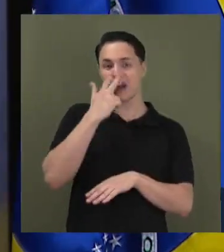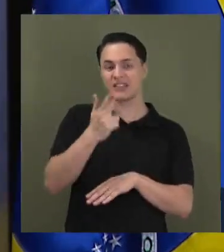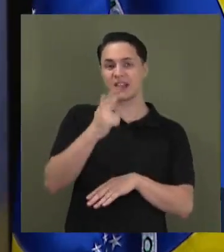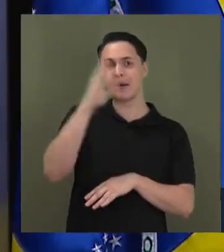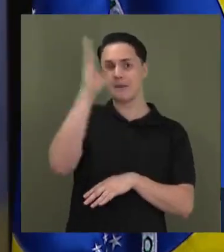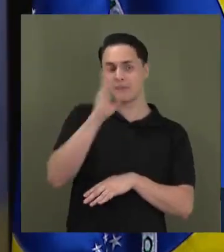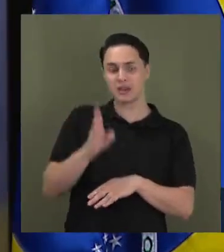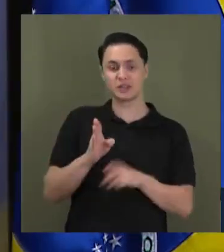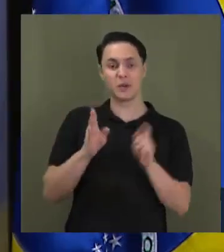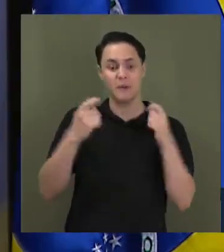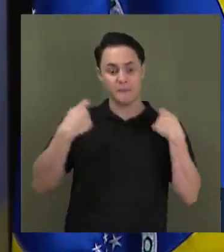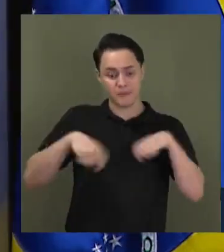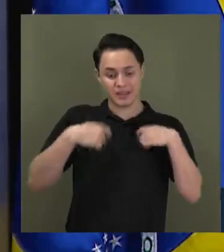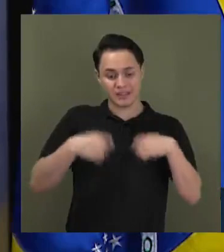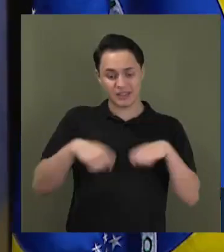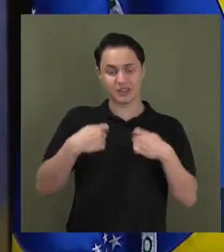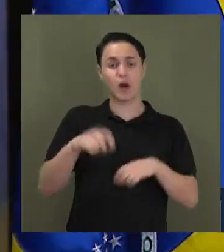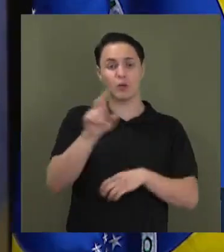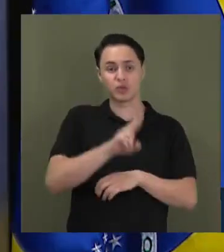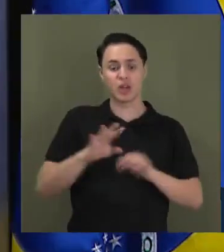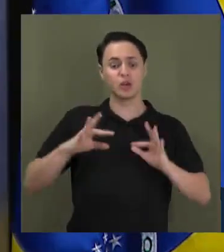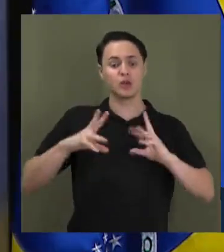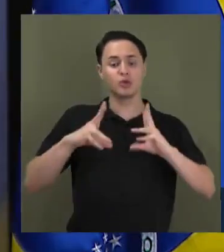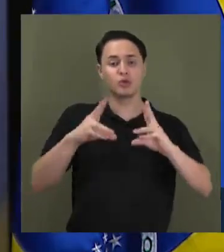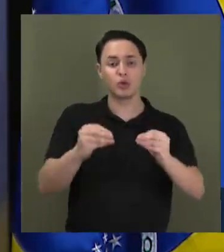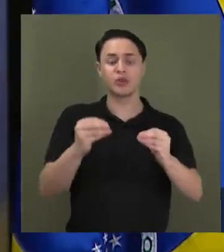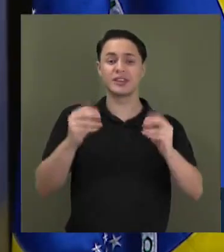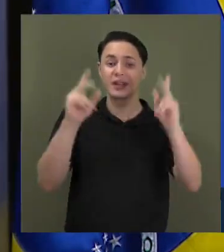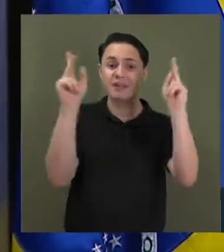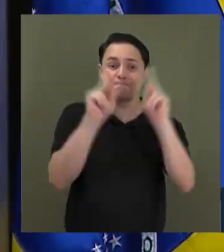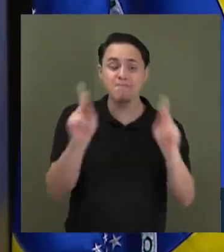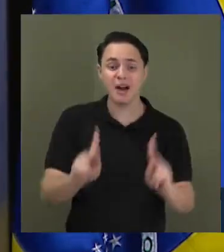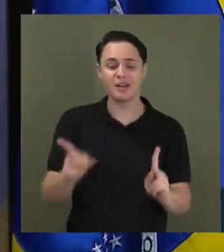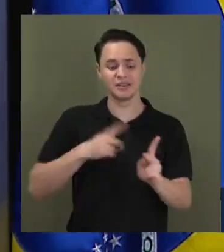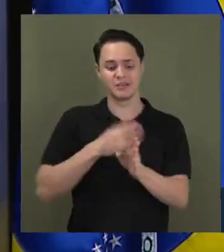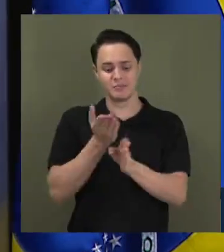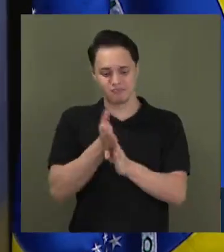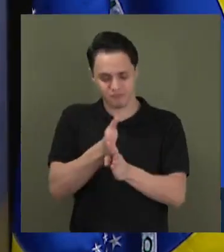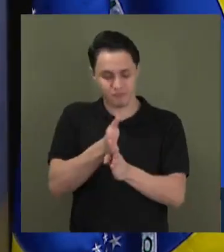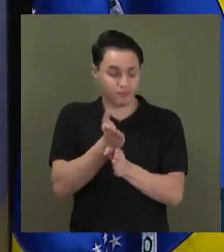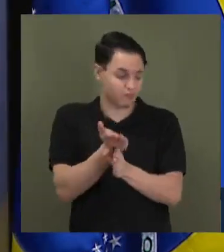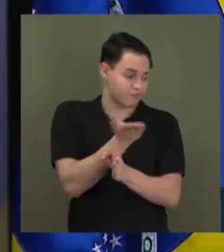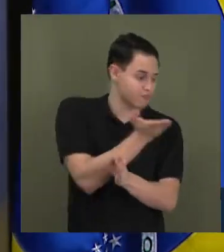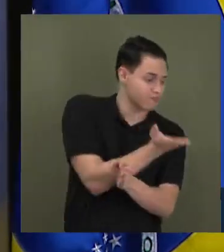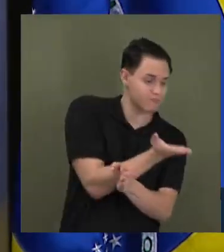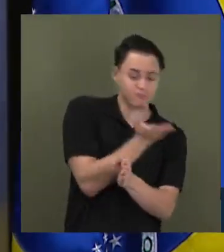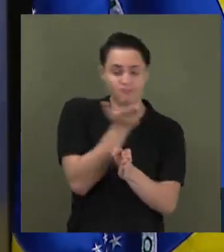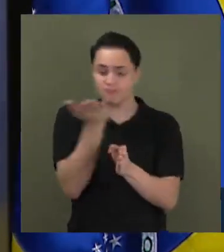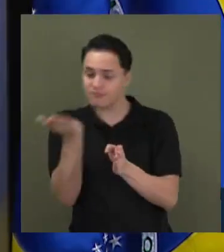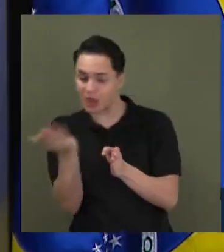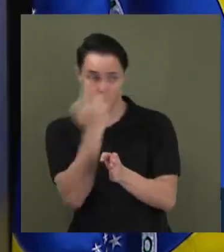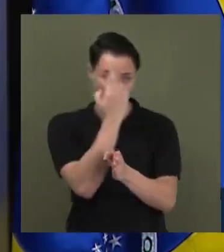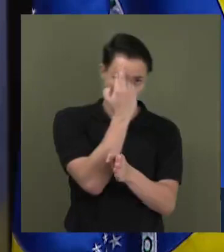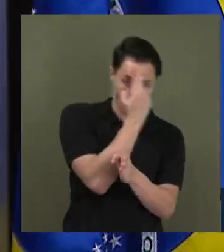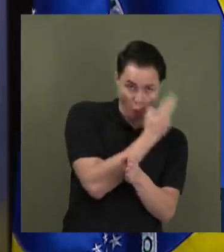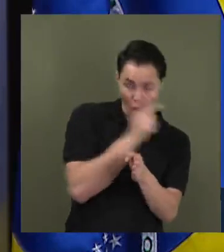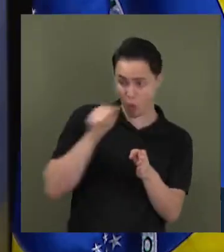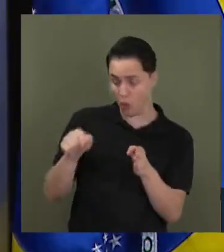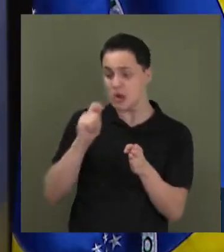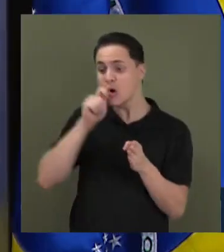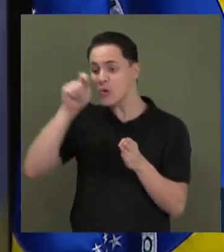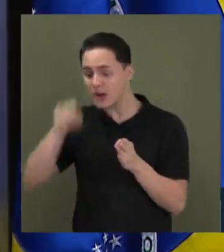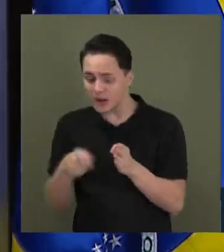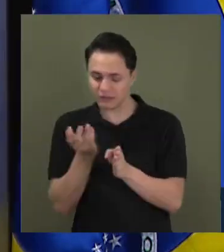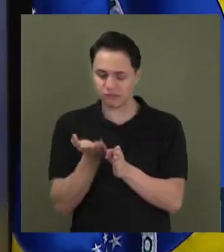seus instrumentos diplomáticos no sentido de buscar a paz entre as duas nações. Essa é a nossa